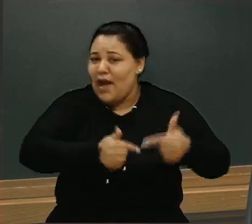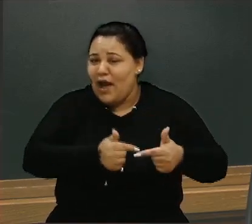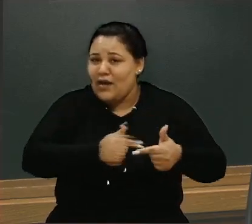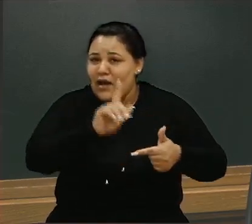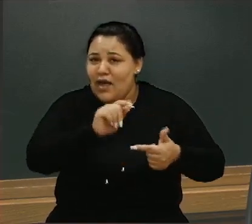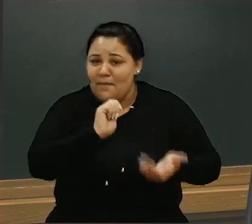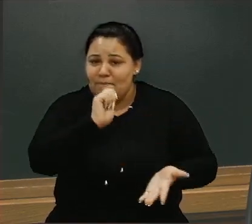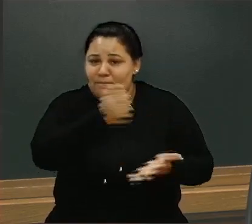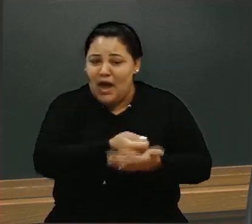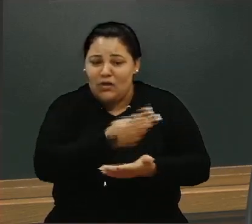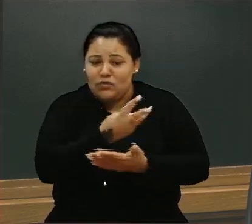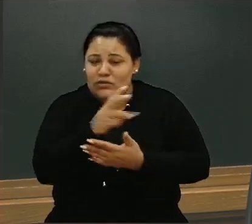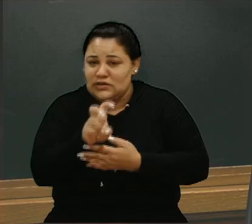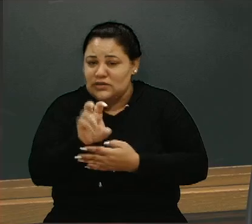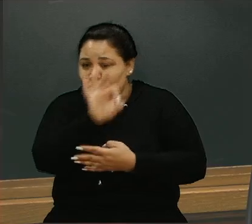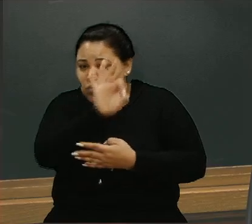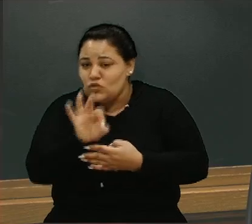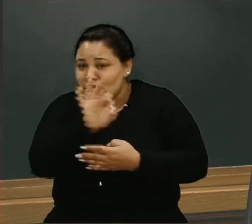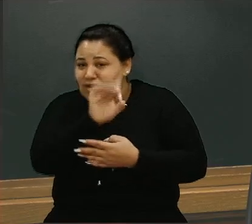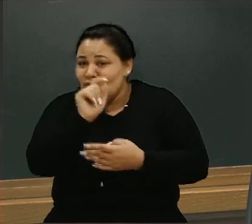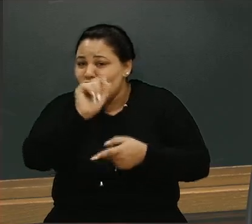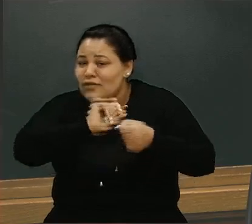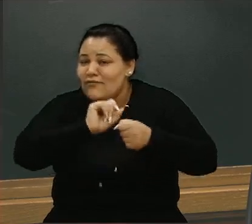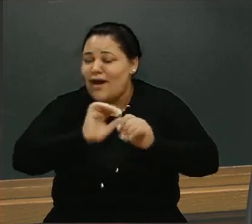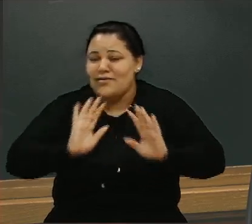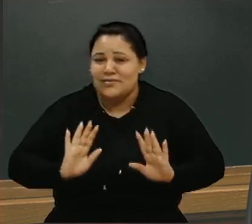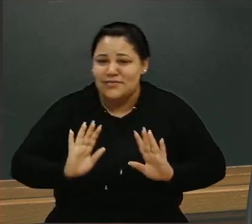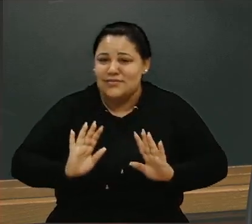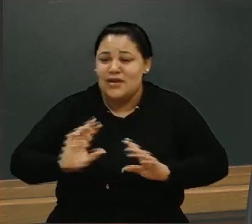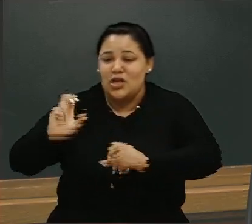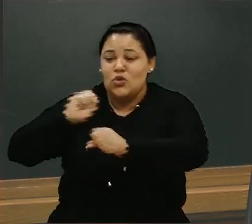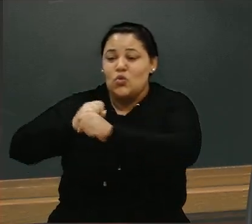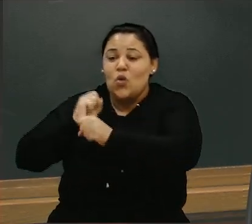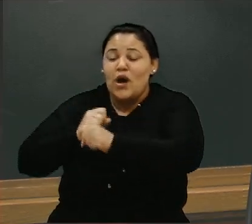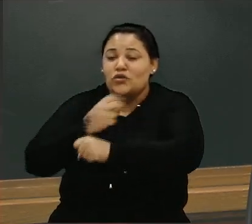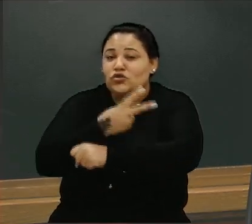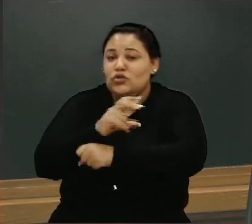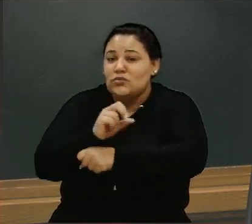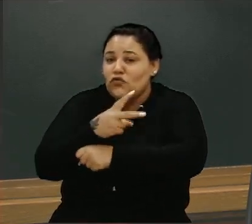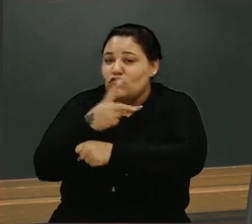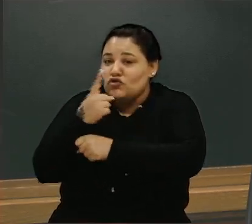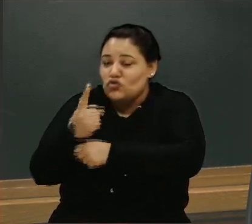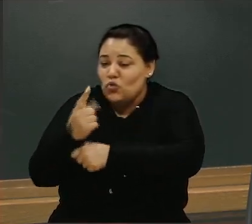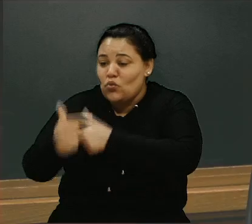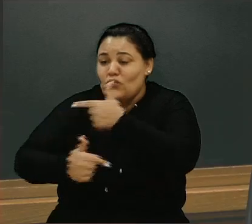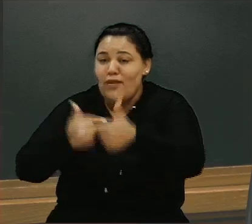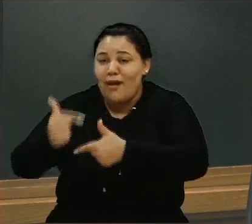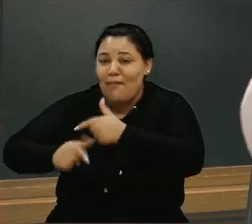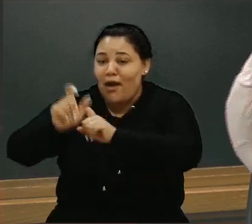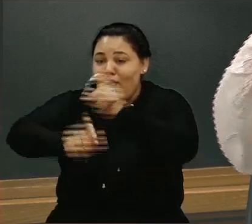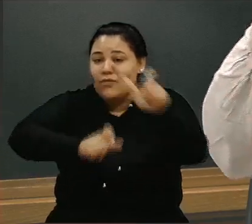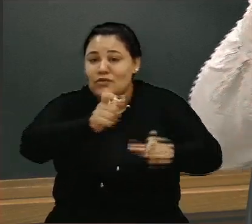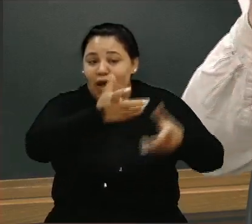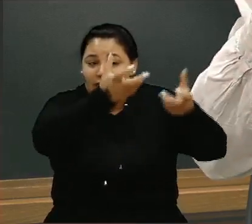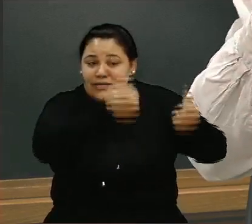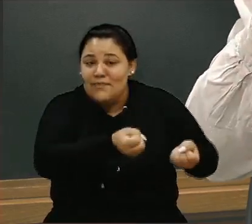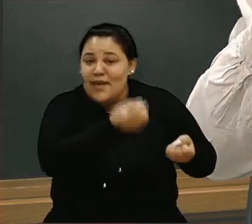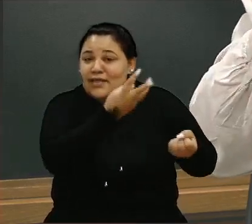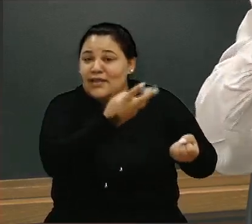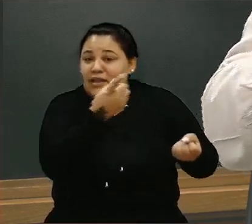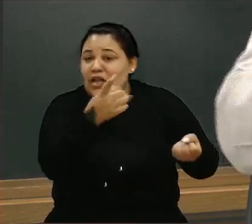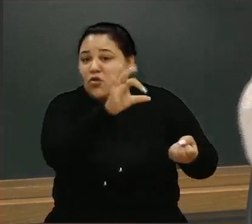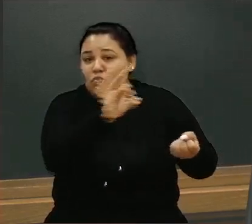com 35% do que produzia. E no ano de 2021, o trabalho passou a receber 31% do que